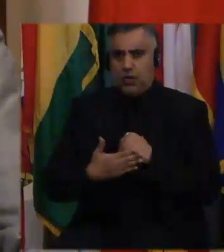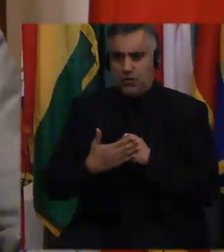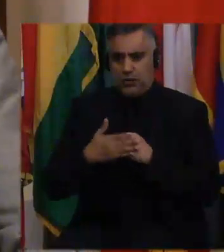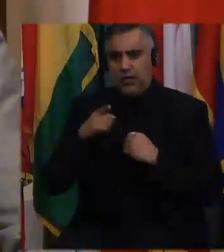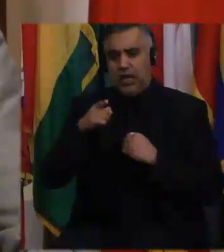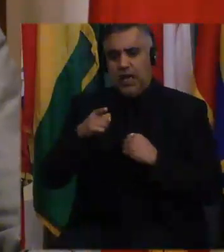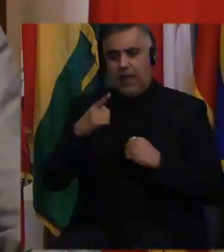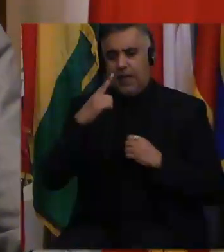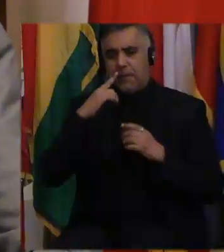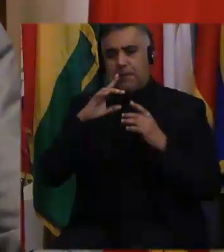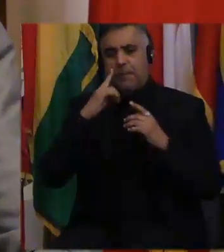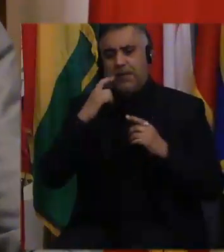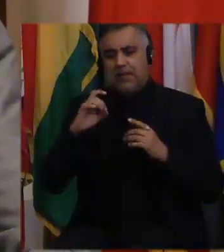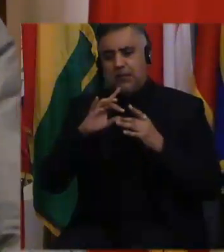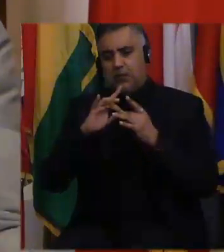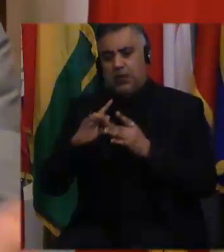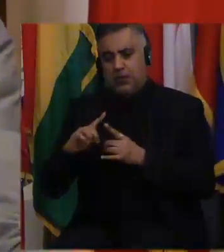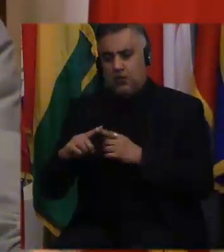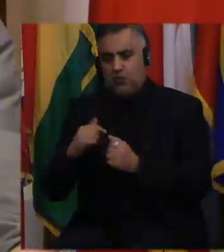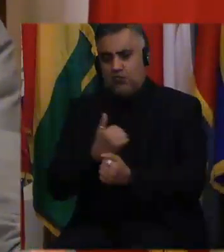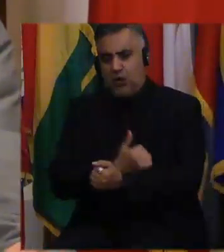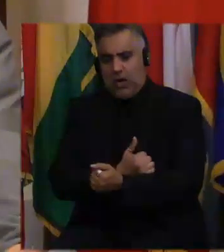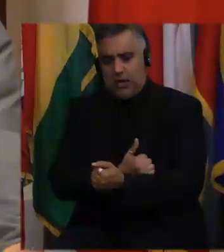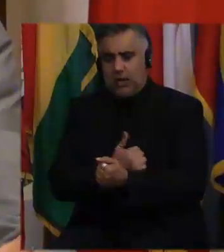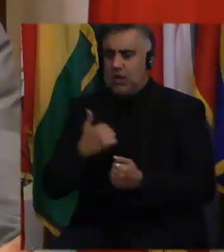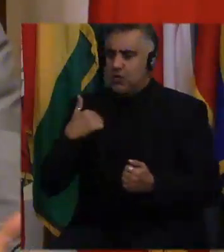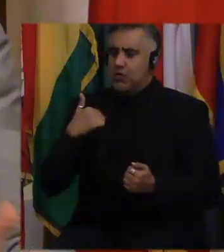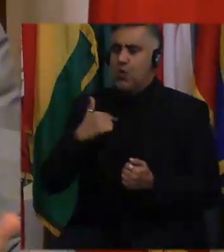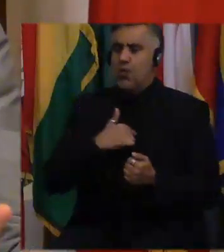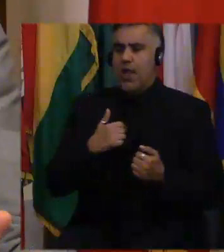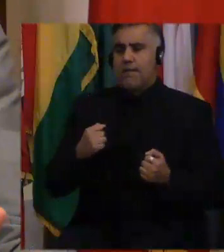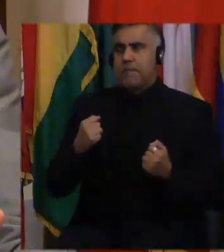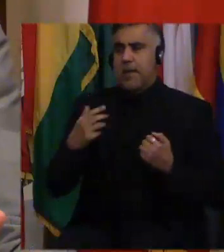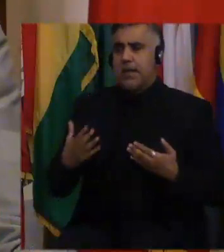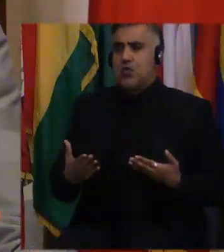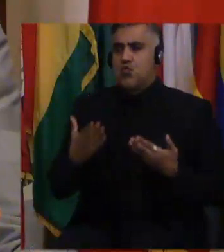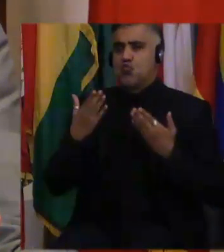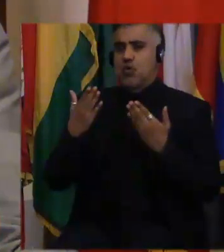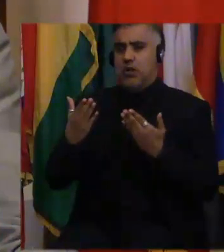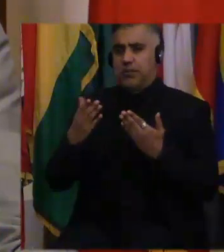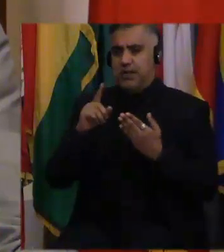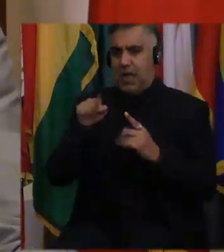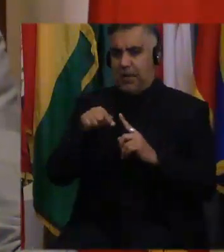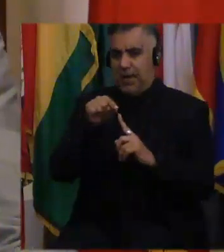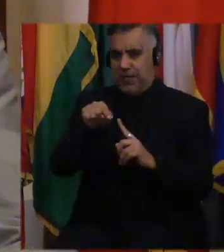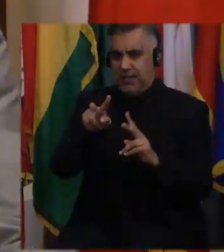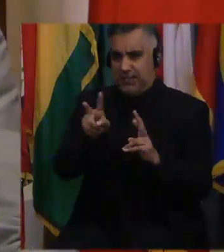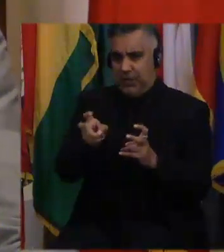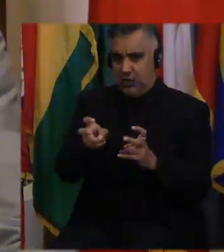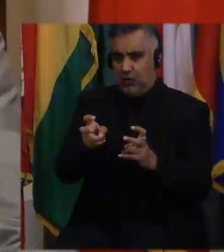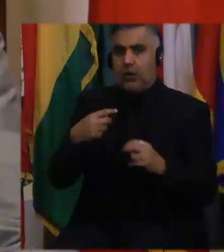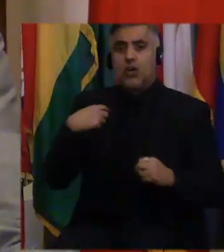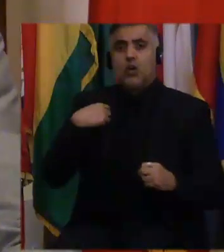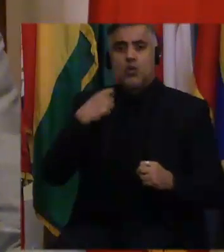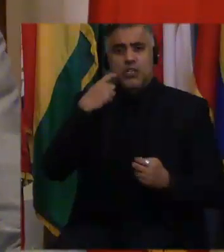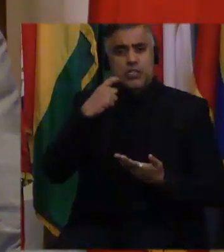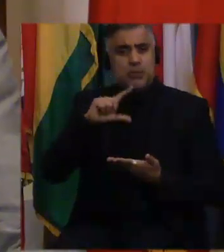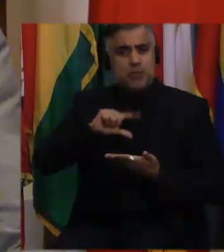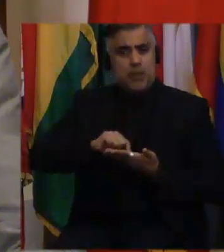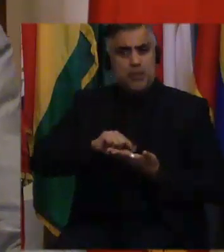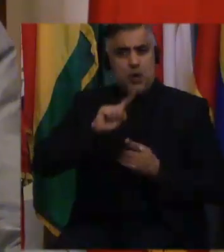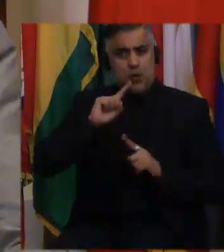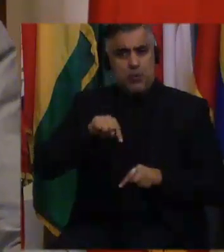um conjunto de recomendações nessa matéria, e agora, recentemente, publicamos um outro informe temático sobre a situação das